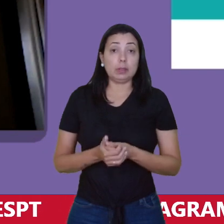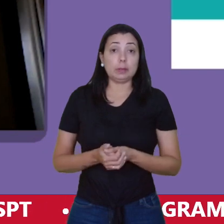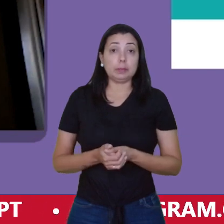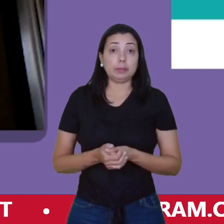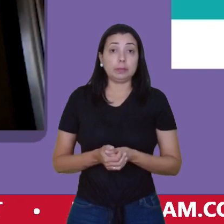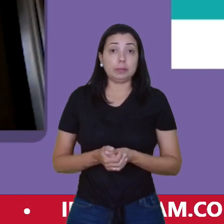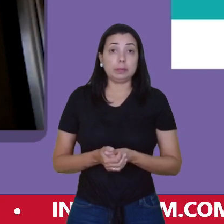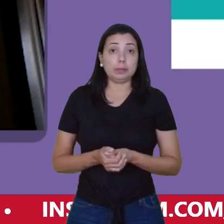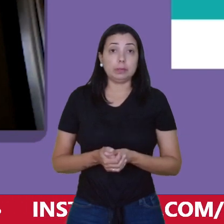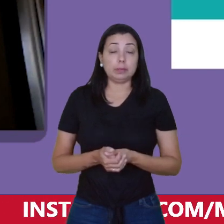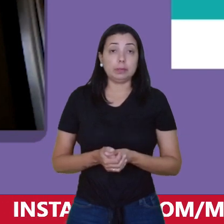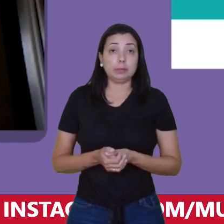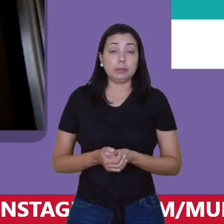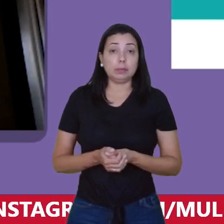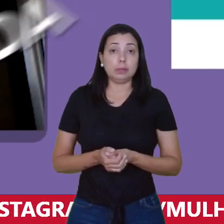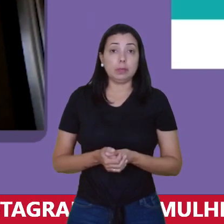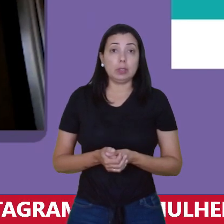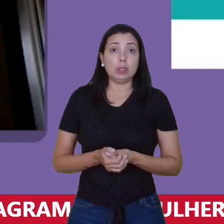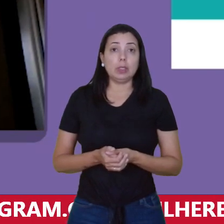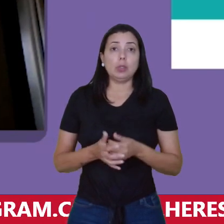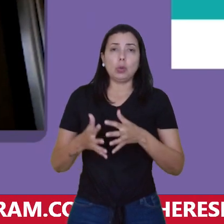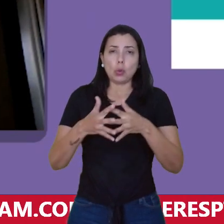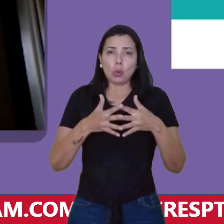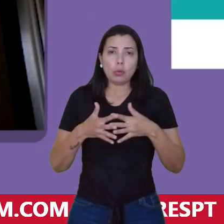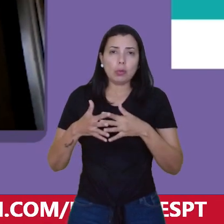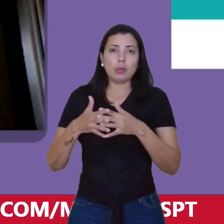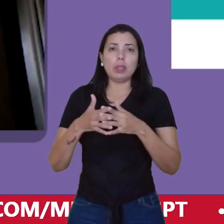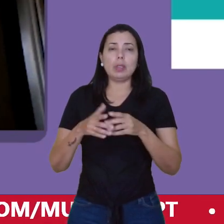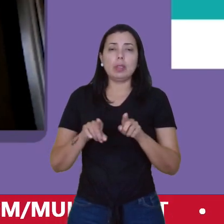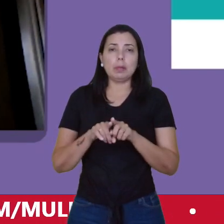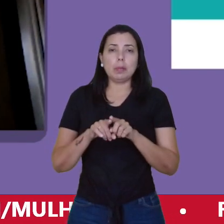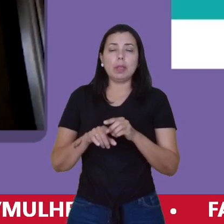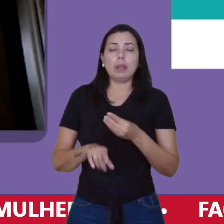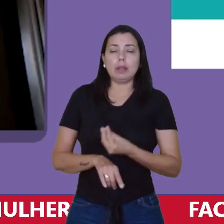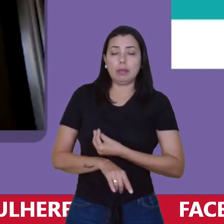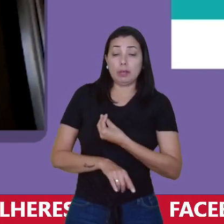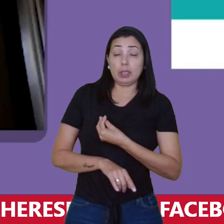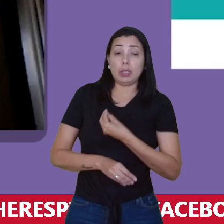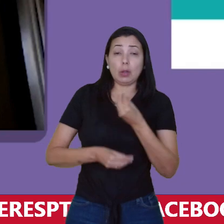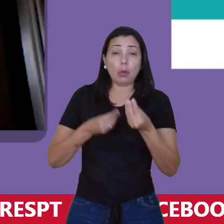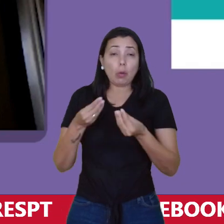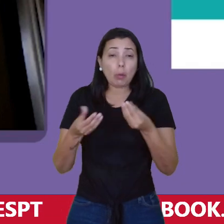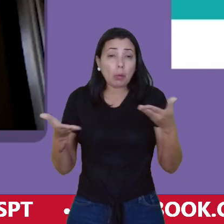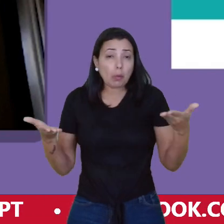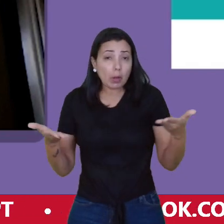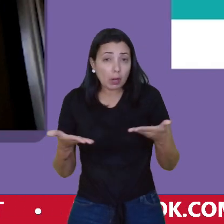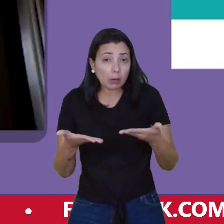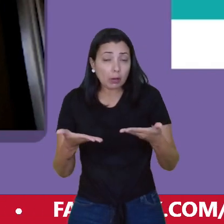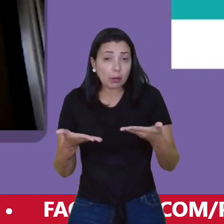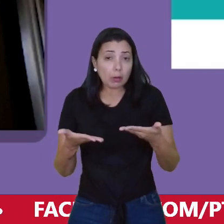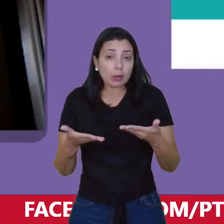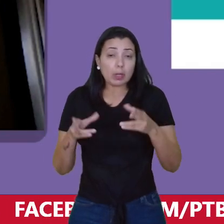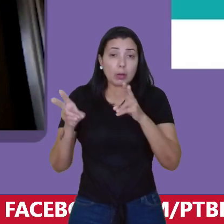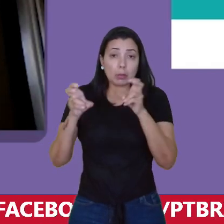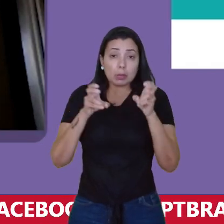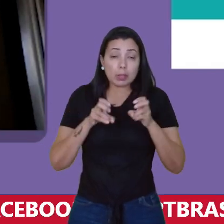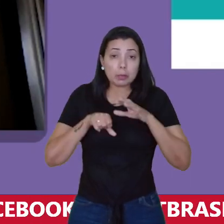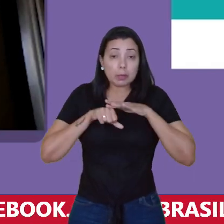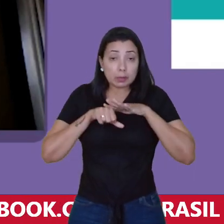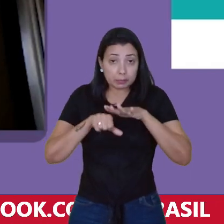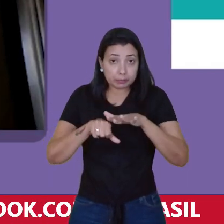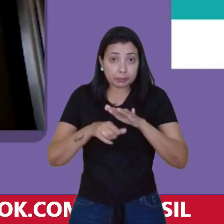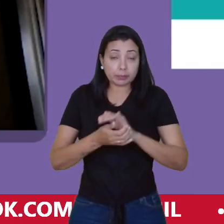de agudização do conflito capital-vida. E é impressionante como agora, frente ao tema da